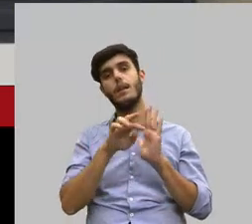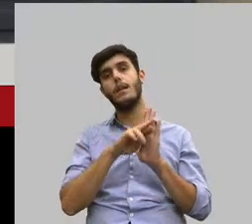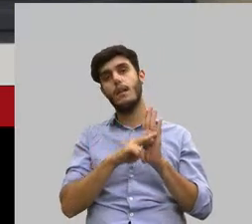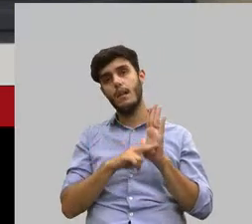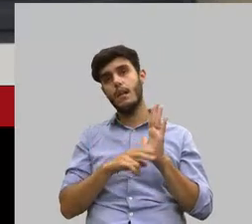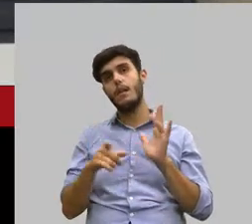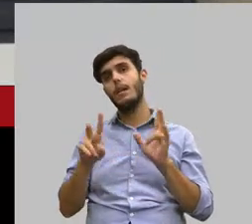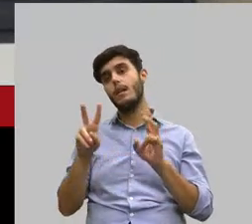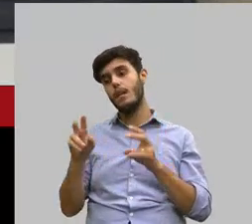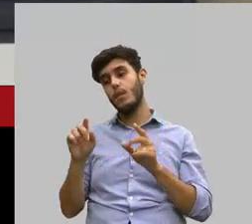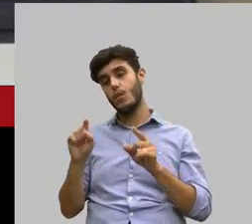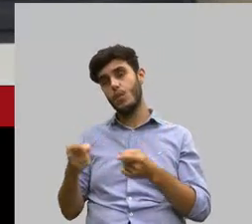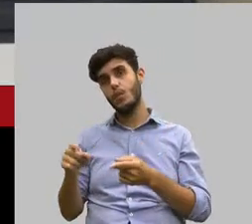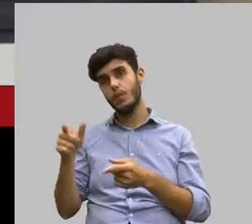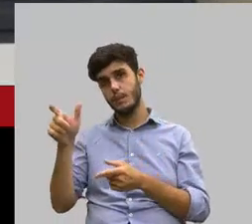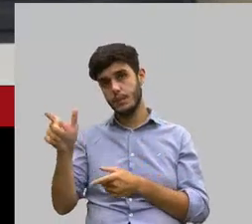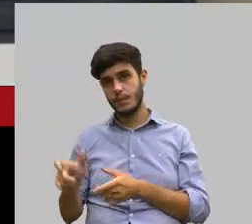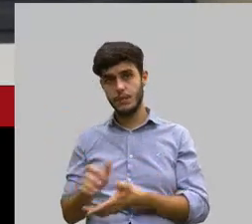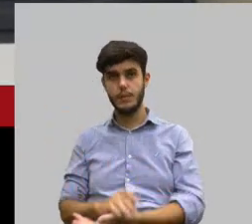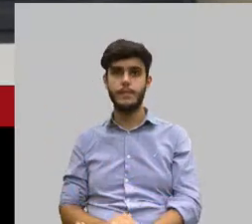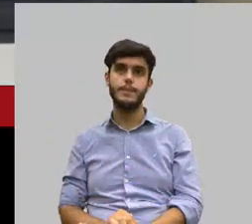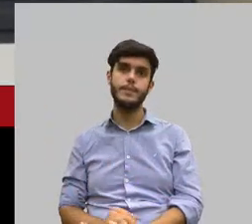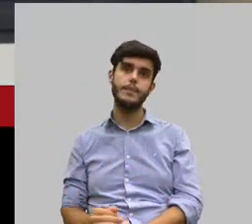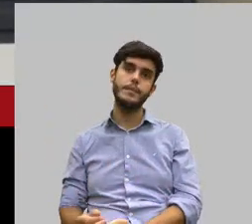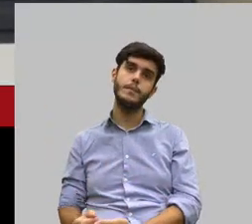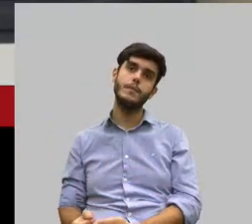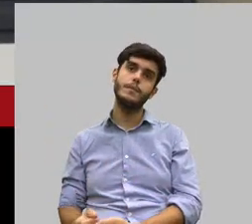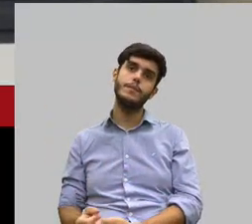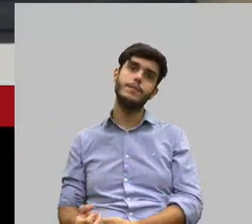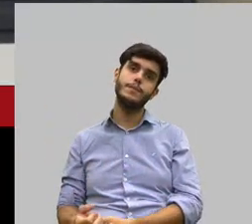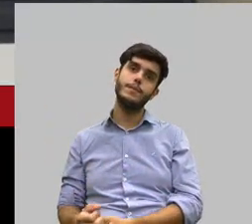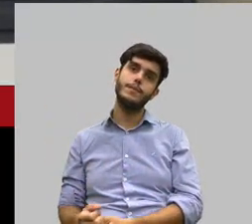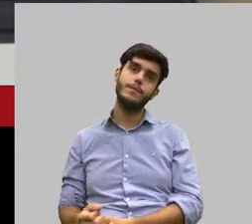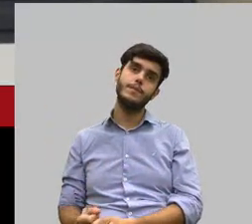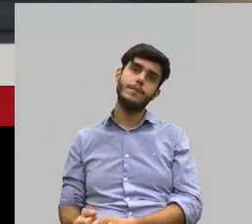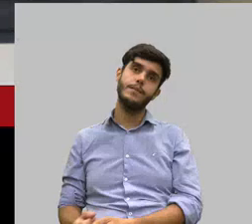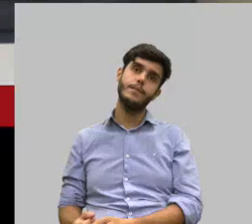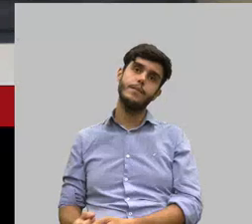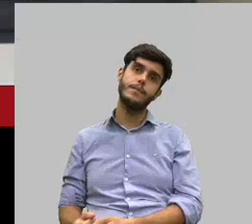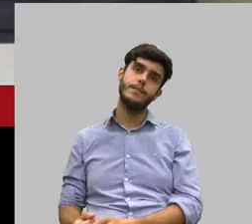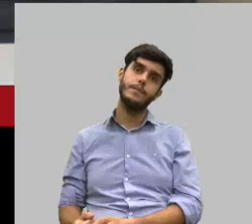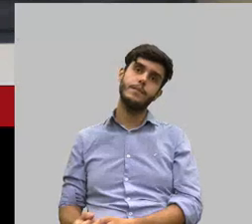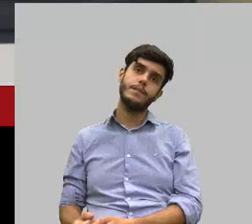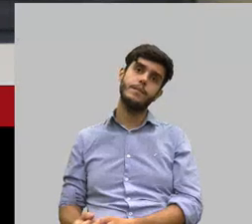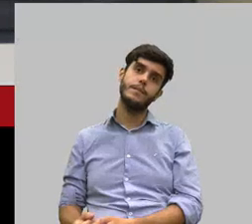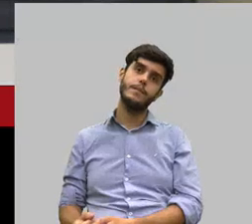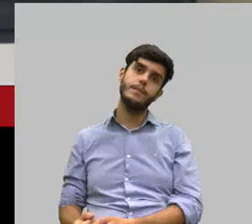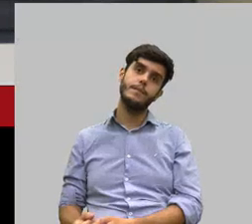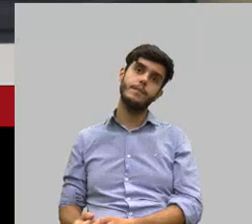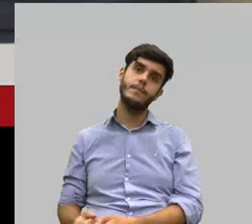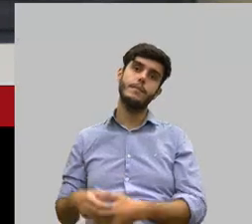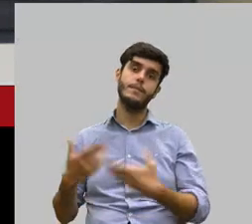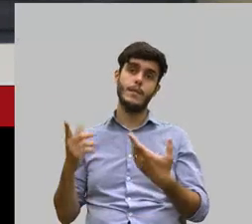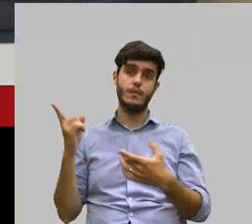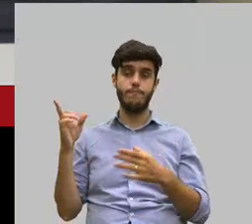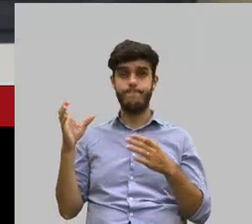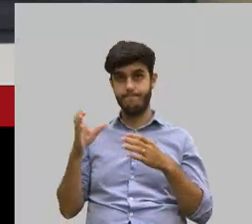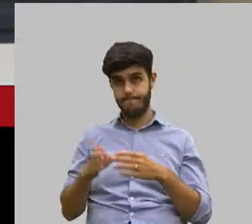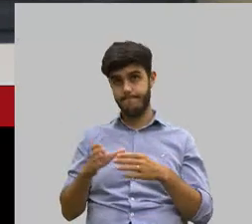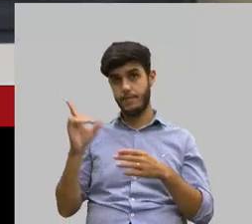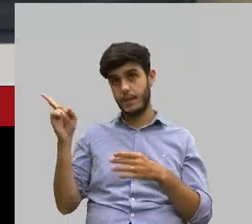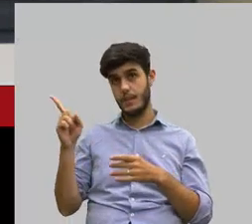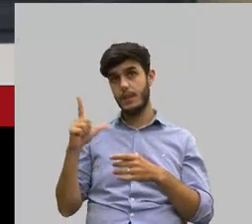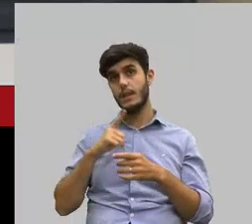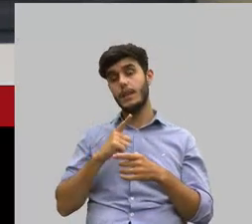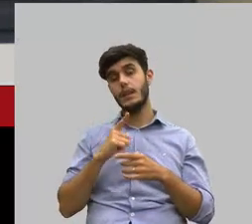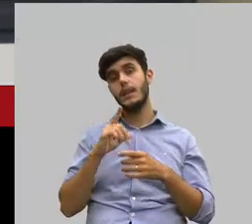cabíveis eh bem em relação ao nosso corpo de servidores na cidade administrativa eh a gente tem